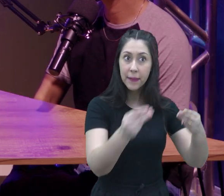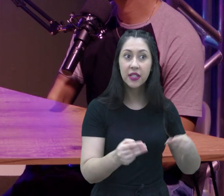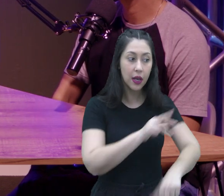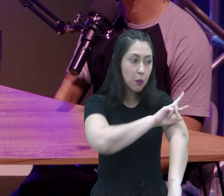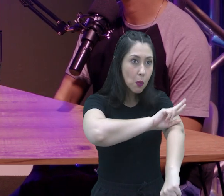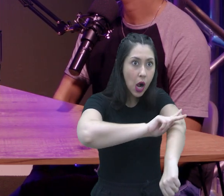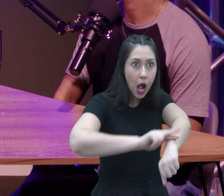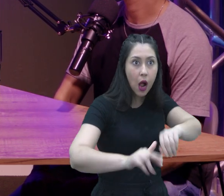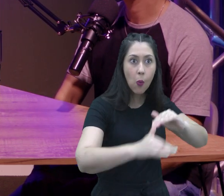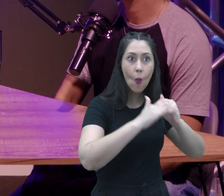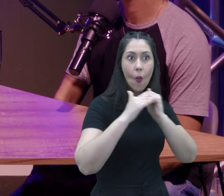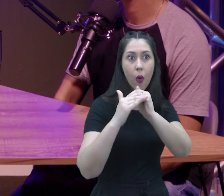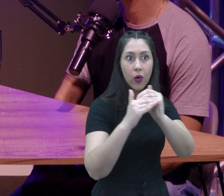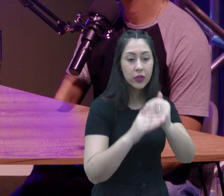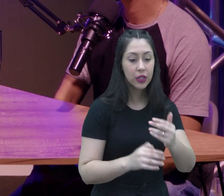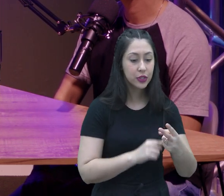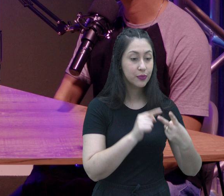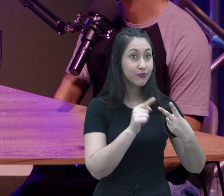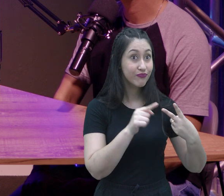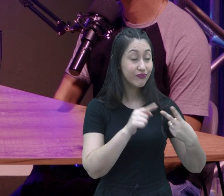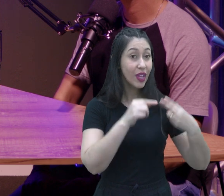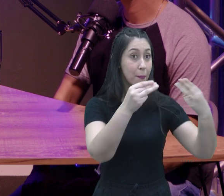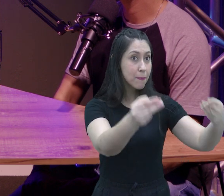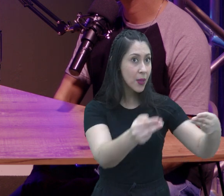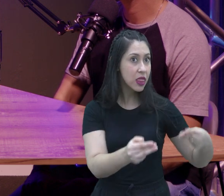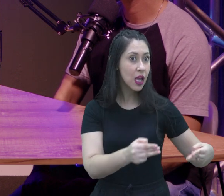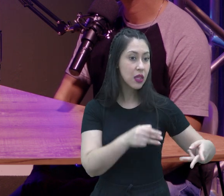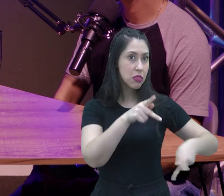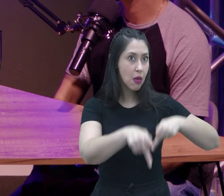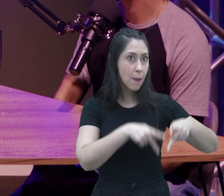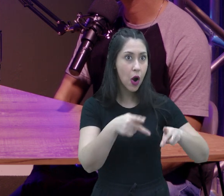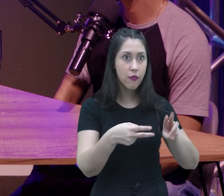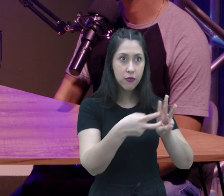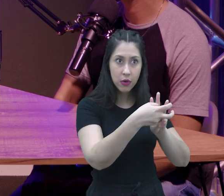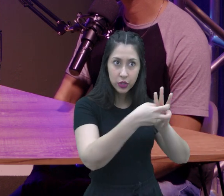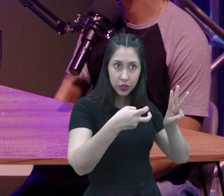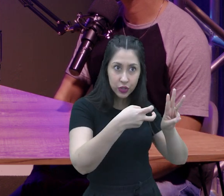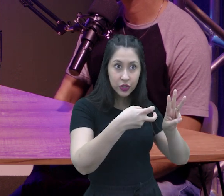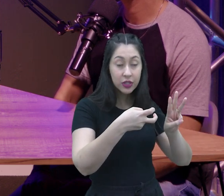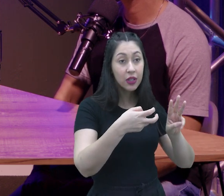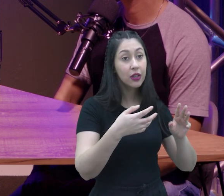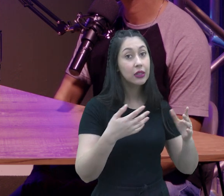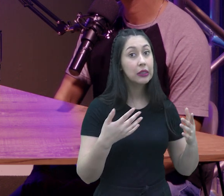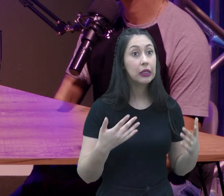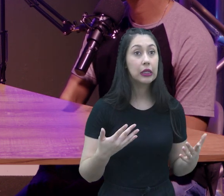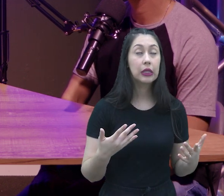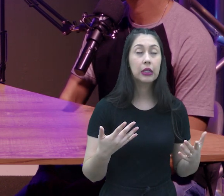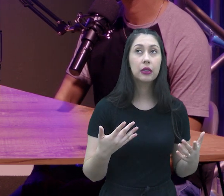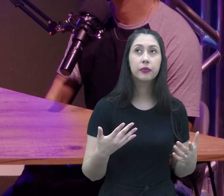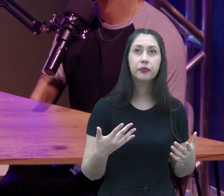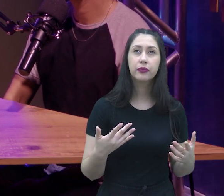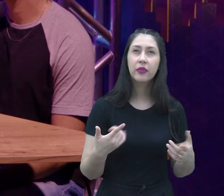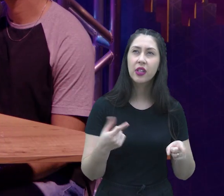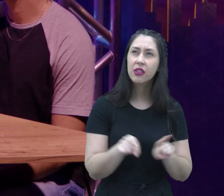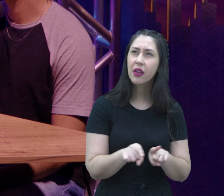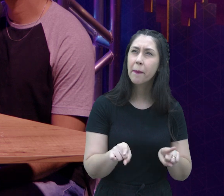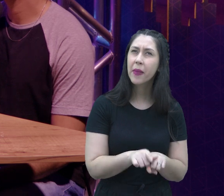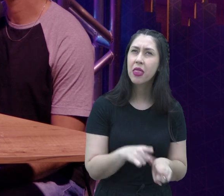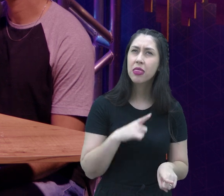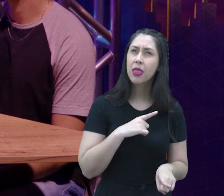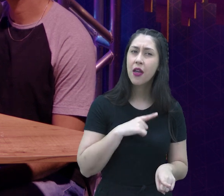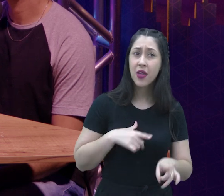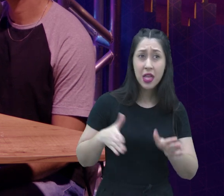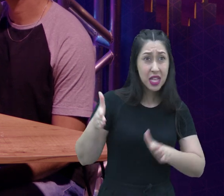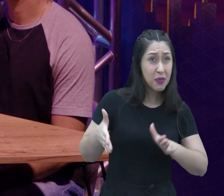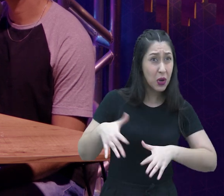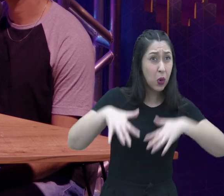igualdade racial, a gente tem também dos povos indígenas. Inclusive, depois das chuvas,